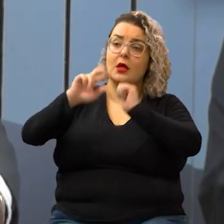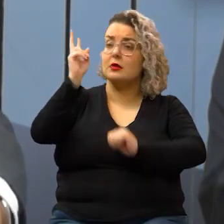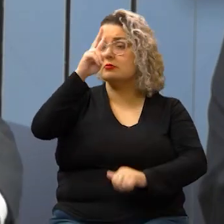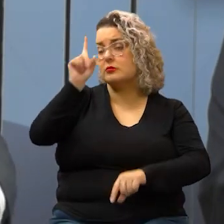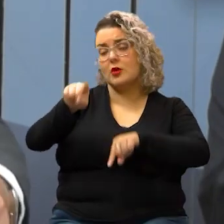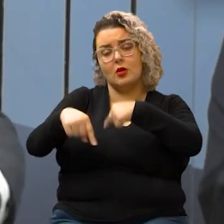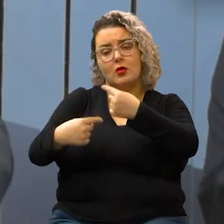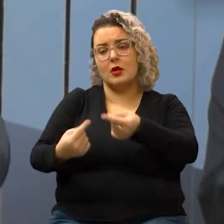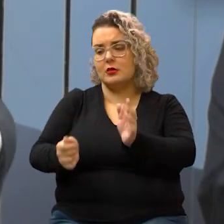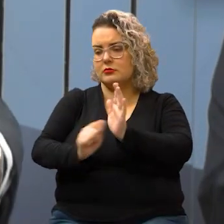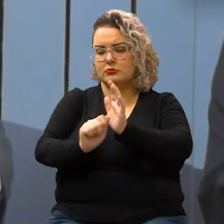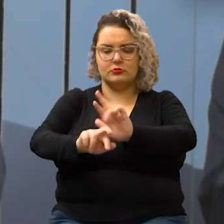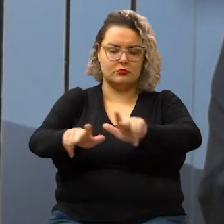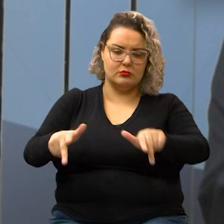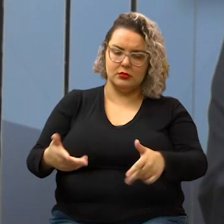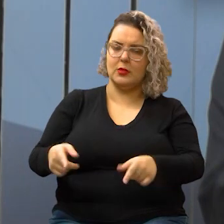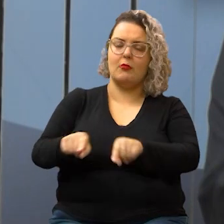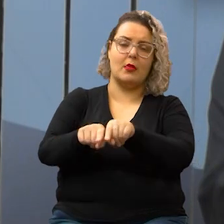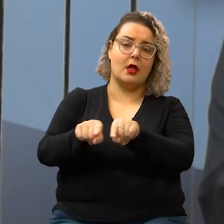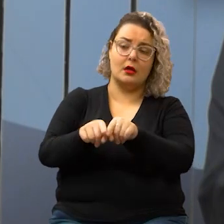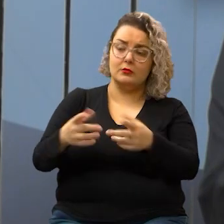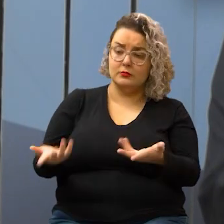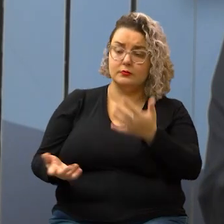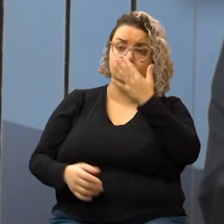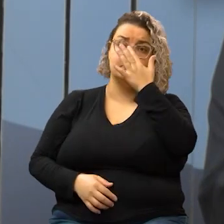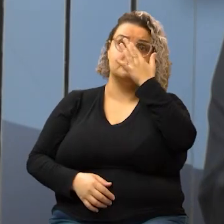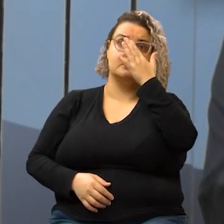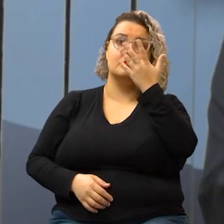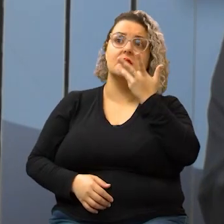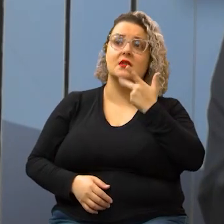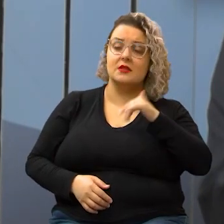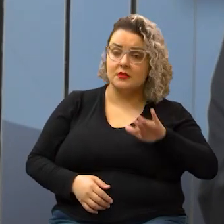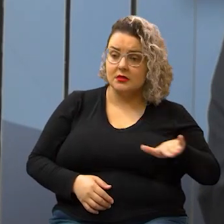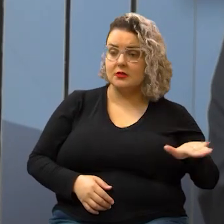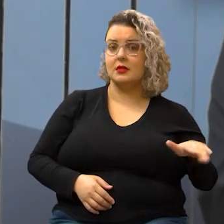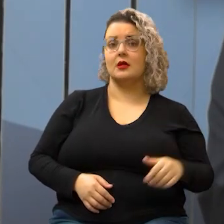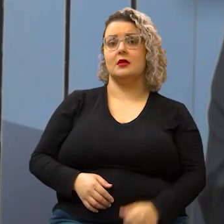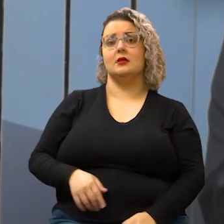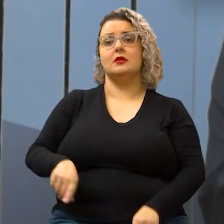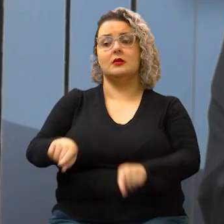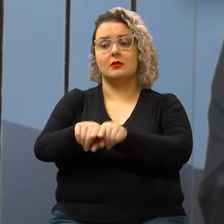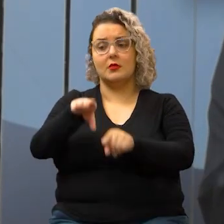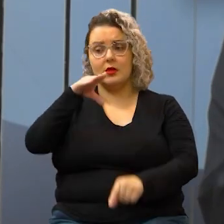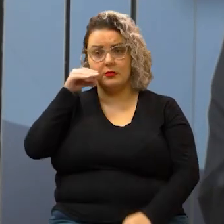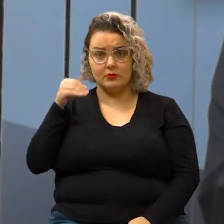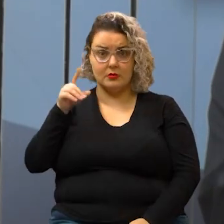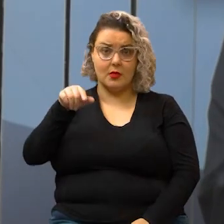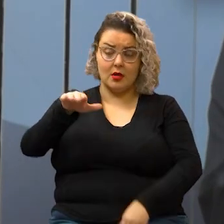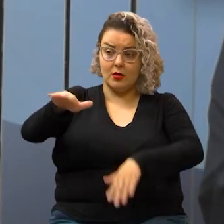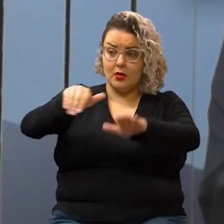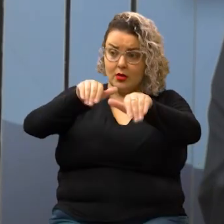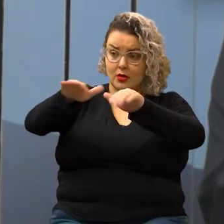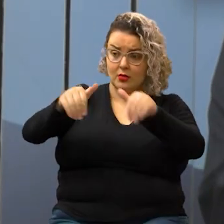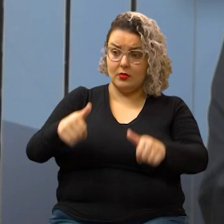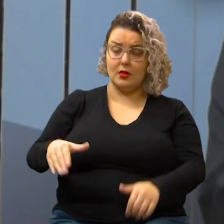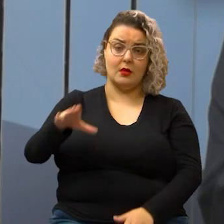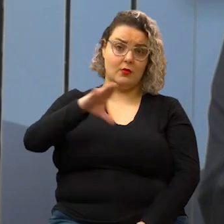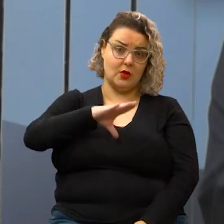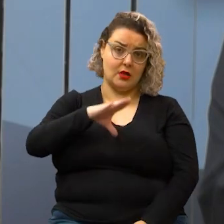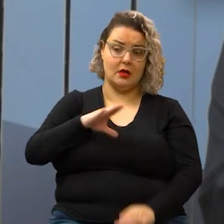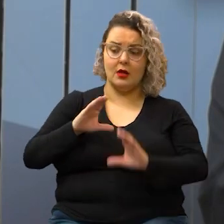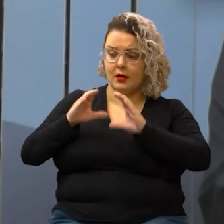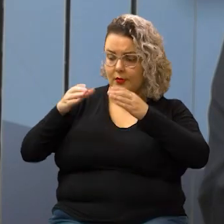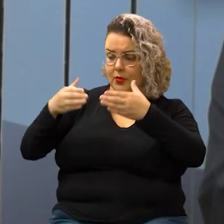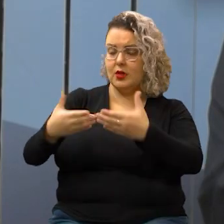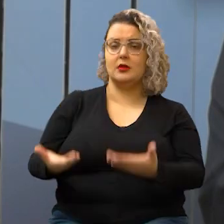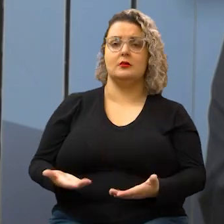outras drogas ilícitas também, pelas crianças e pelos adolescentes. Então, é um chamamento ao município, à